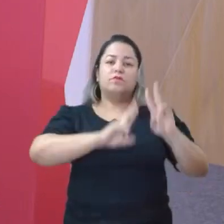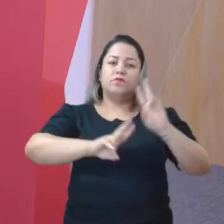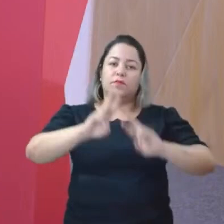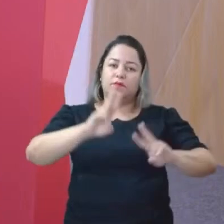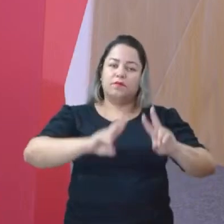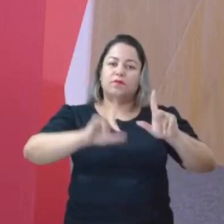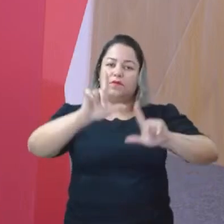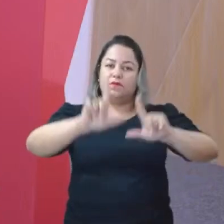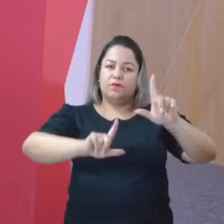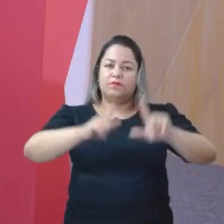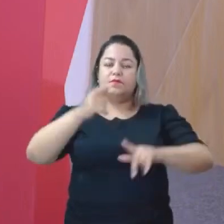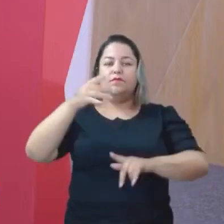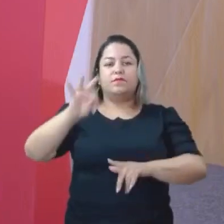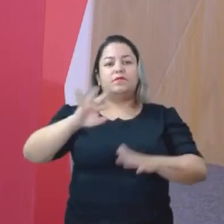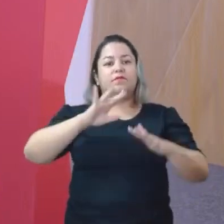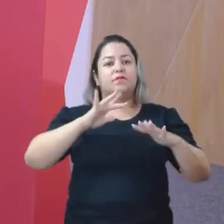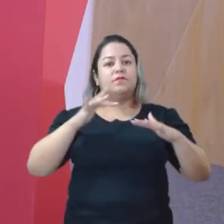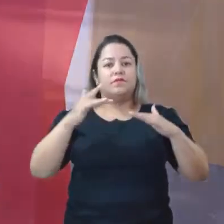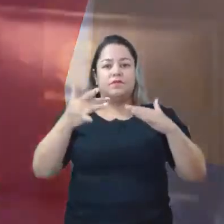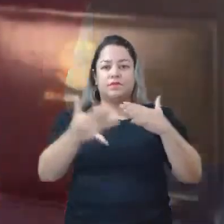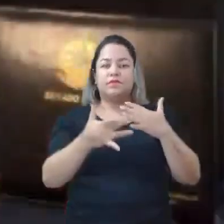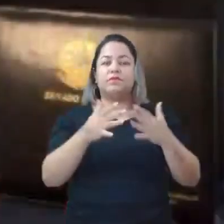PT pelos diversos canais.